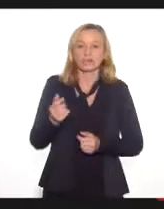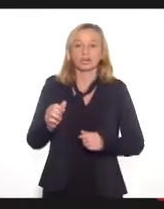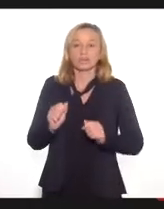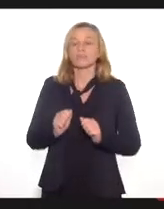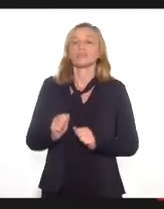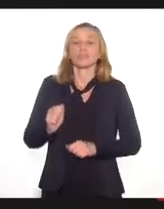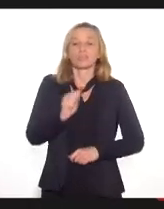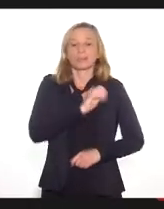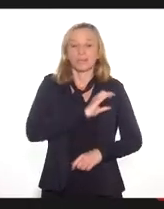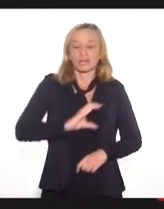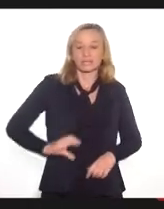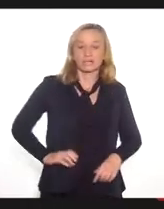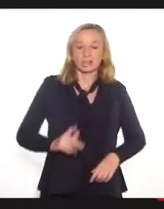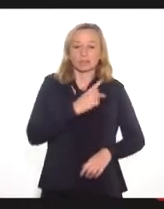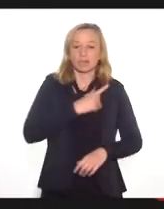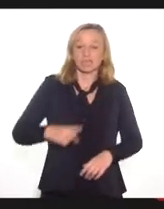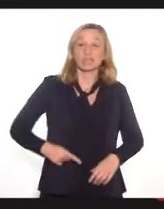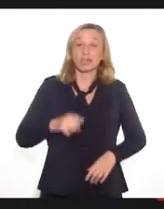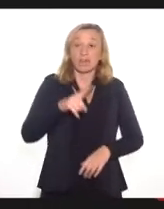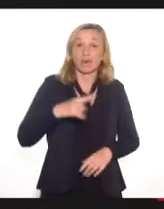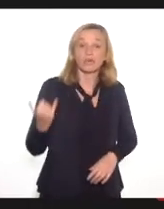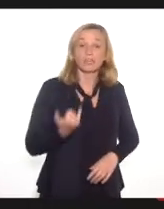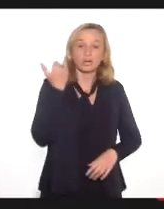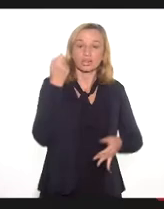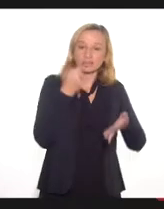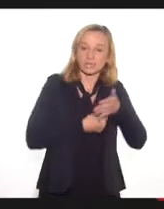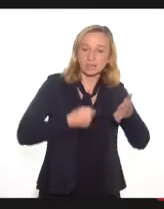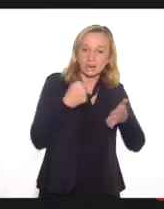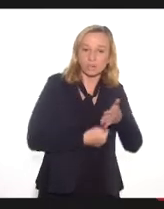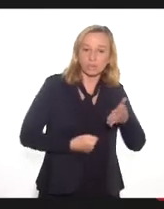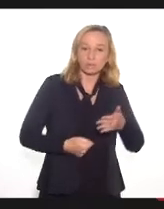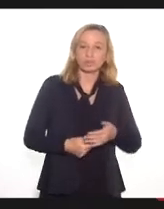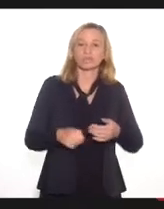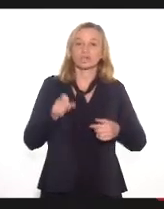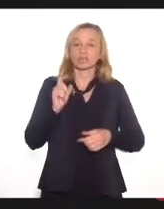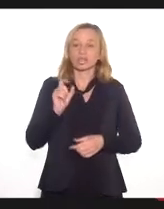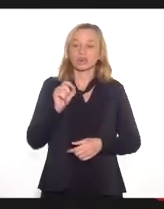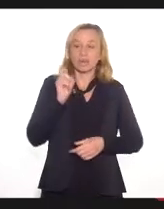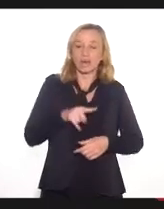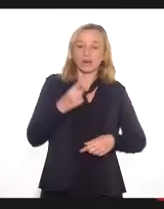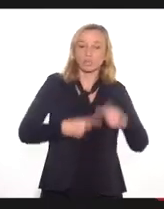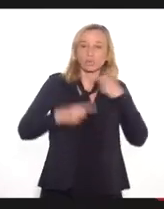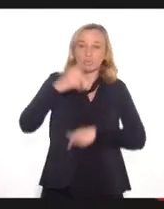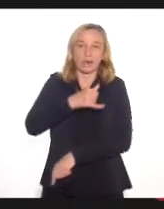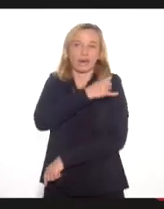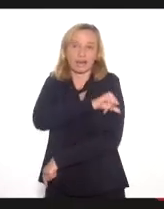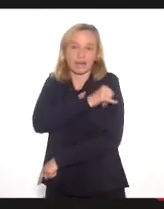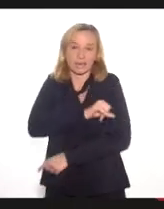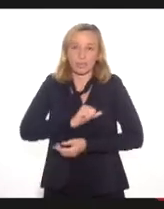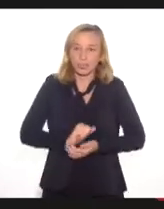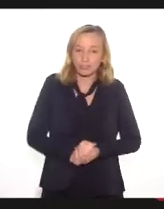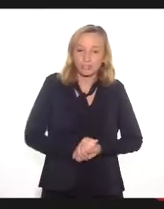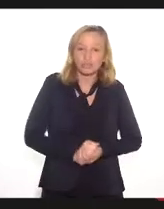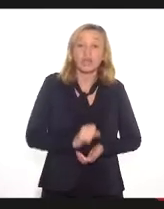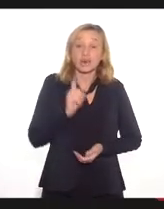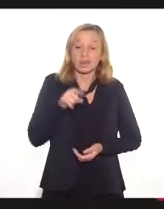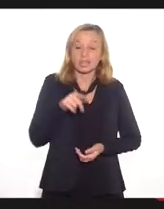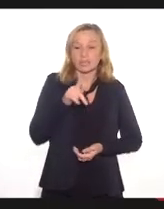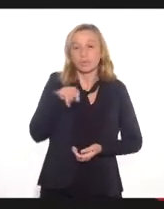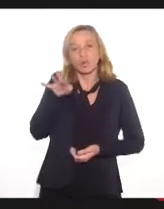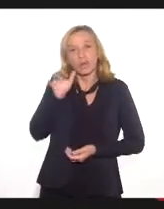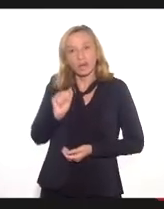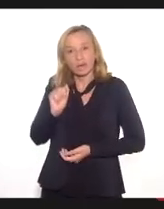André Siciliano, que tem sido muito importante nessa luta, que é o SuperaRio, esse programa